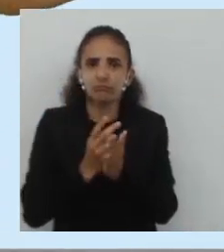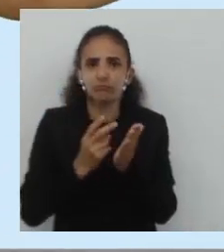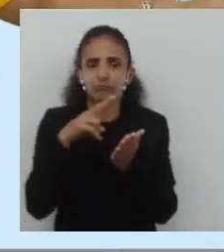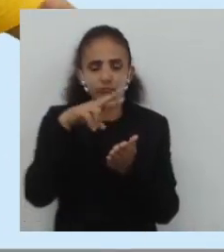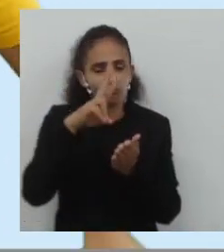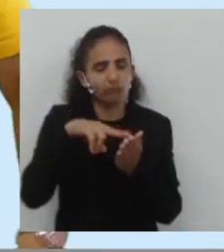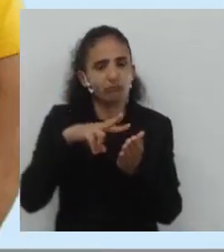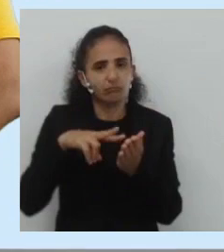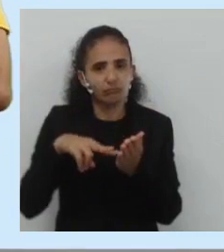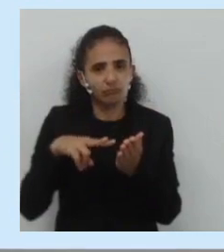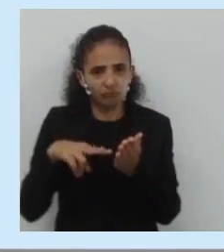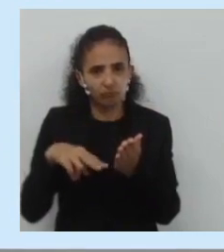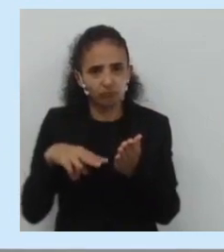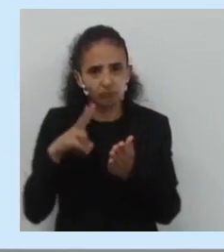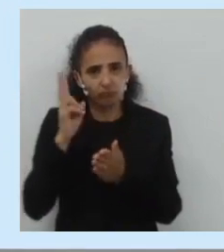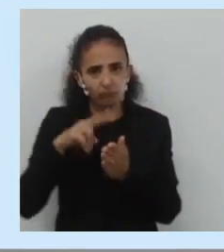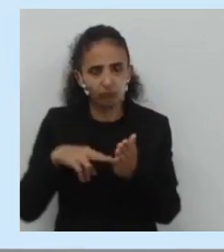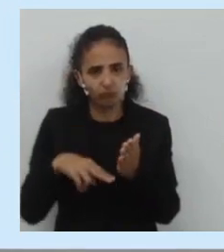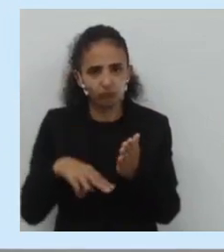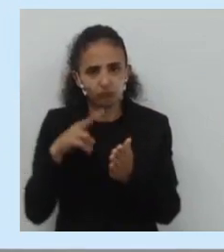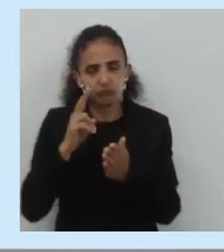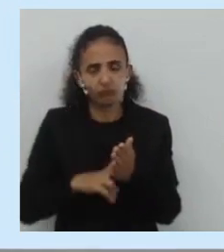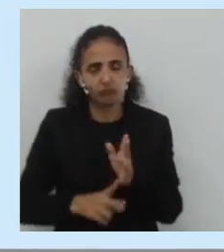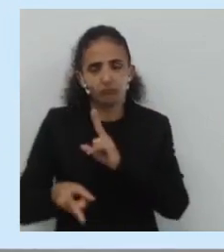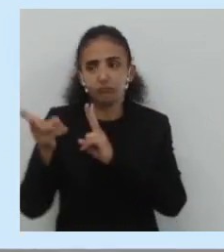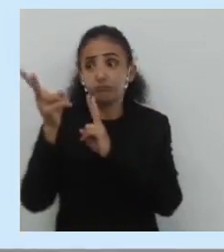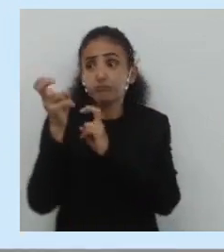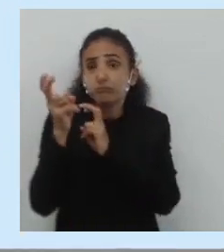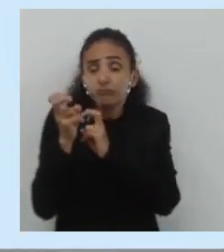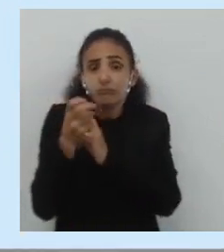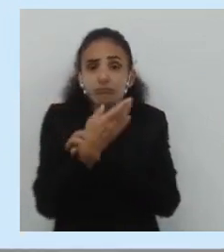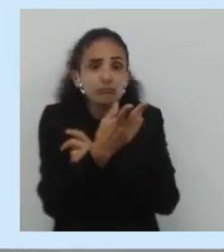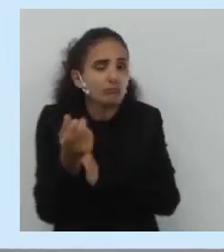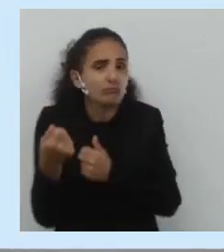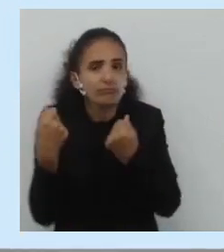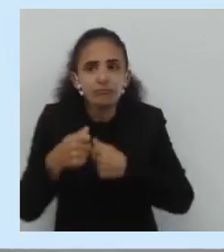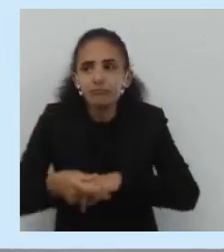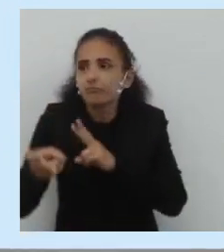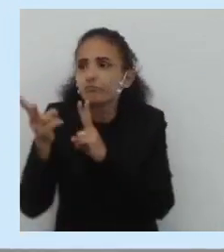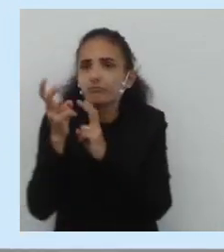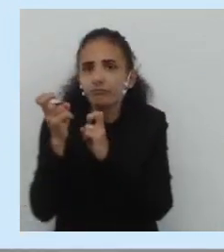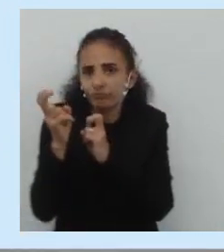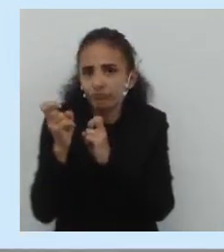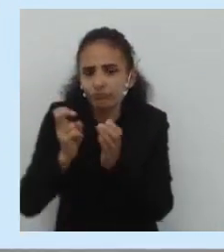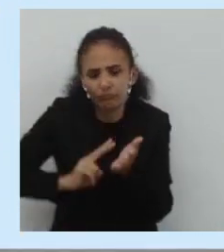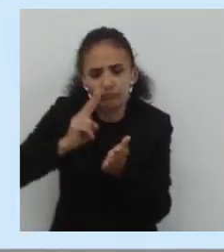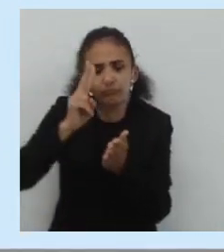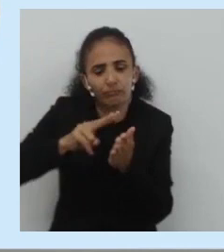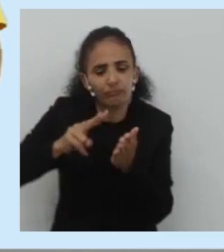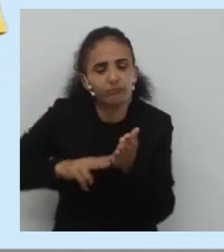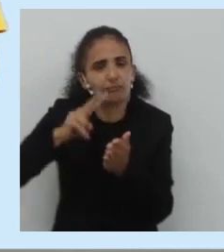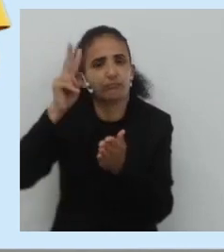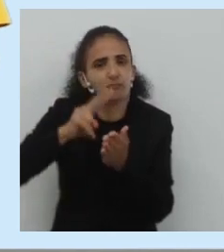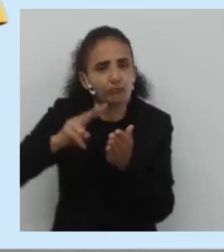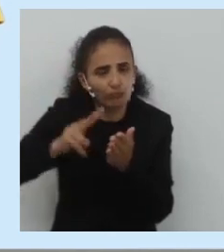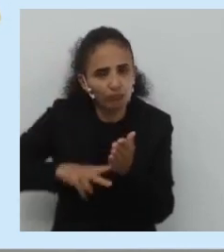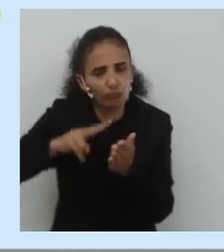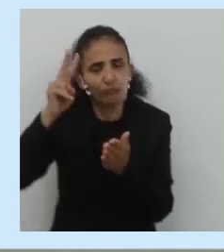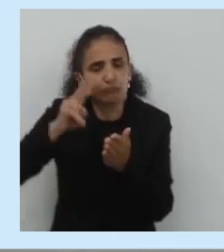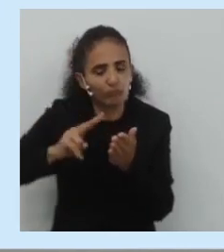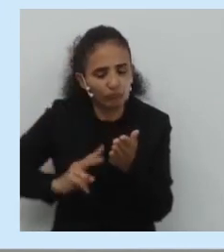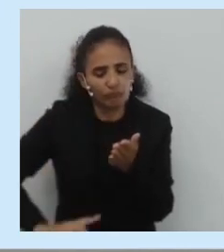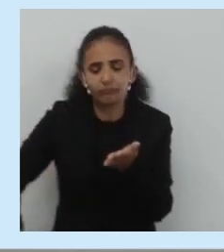da leitura e da leitura e da audição, da escuta atenta, para se tirar do texto